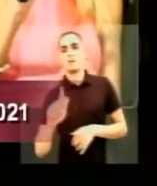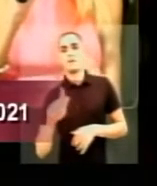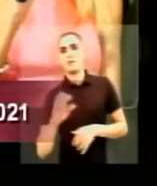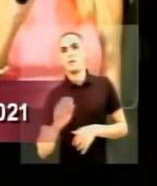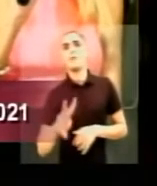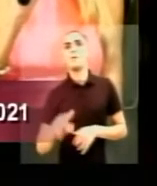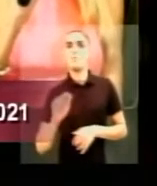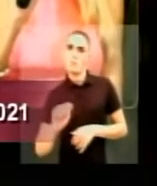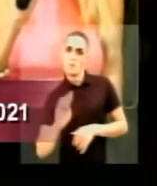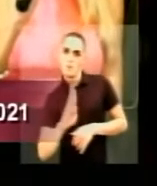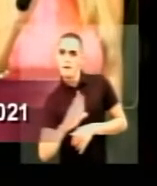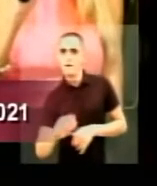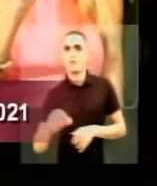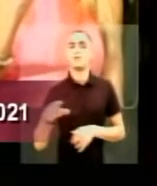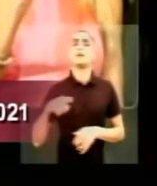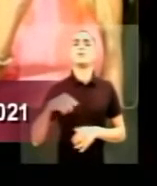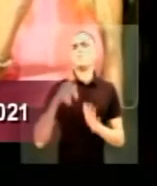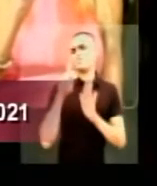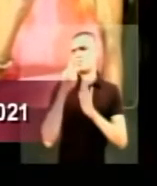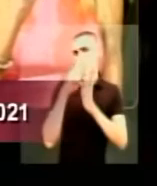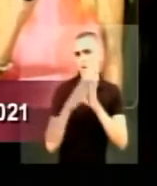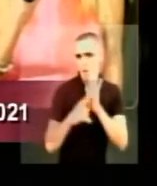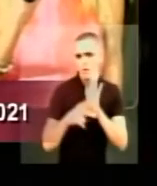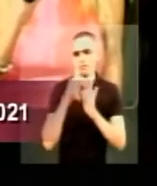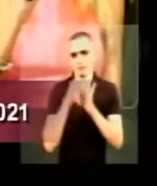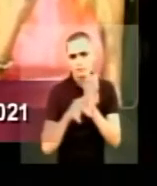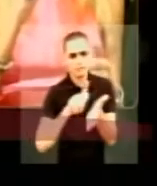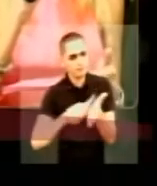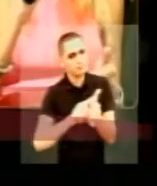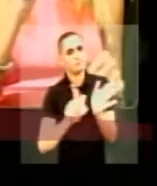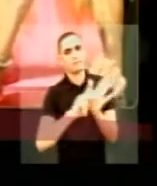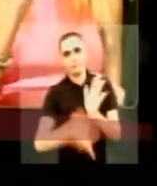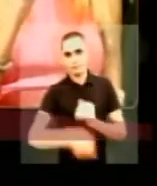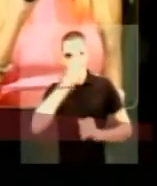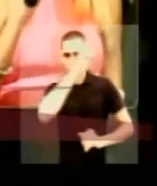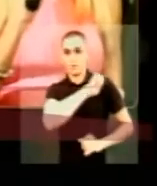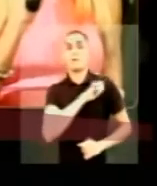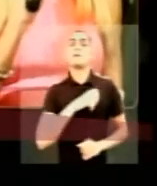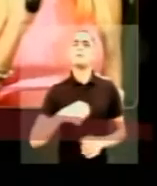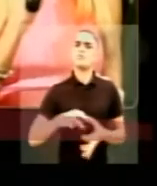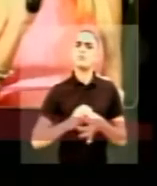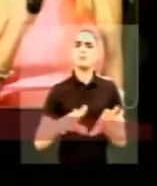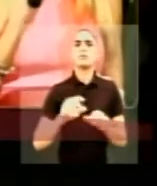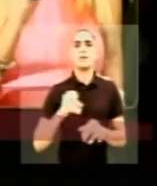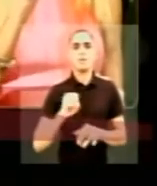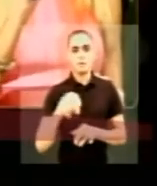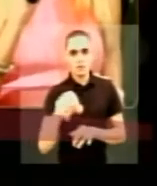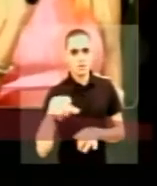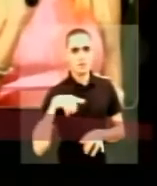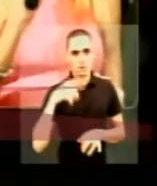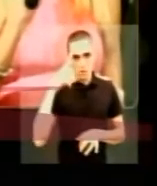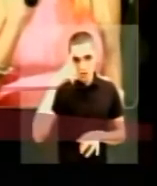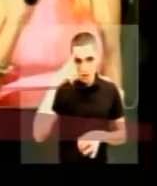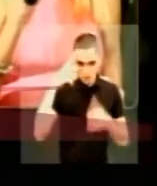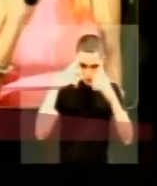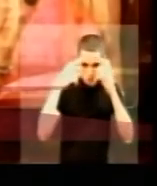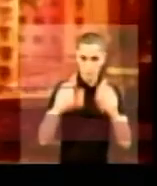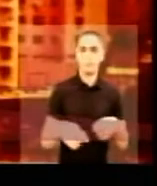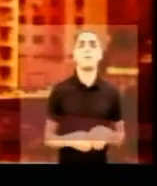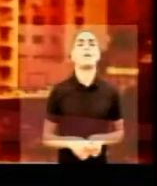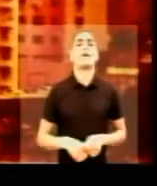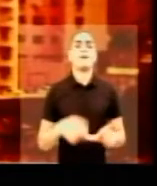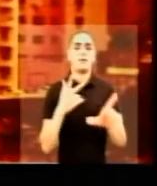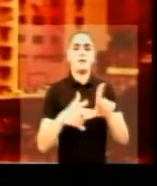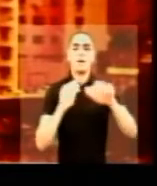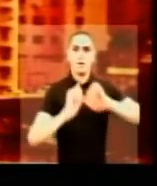www.riopreto.sp.gov.br. Todos os protocolos sanitários também estão disponíveis, caso vocês tenham dúvida. Então, essa foi a nossa